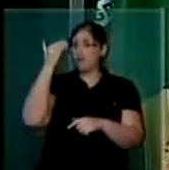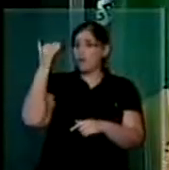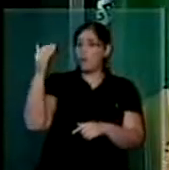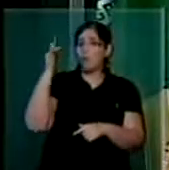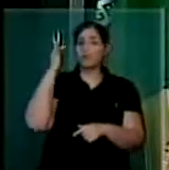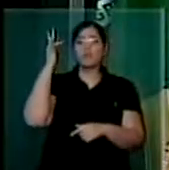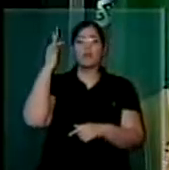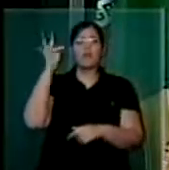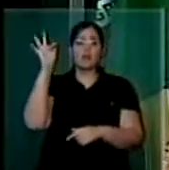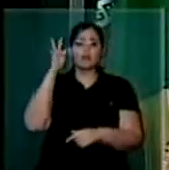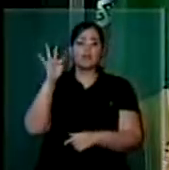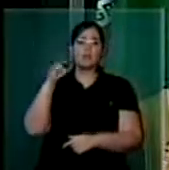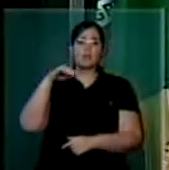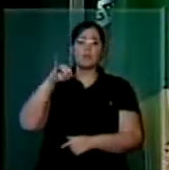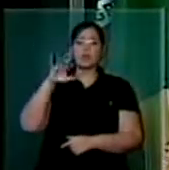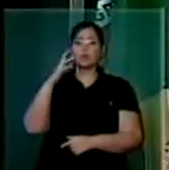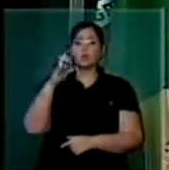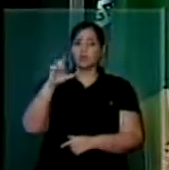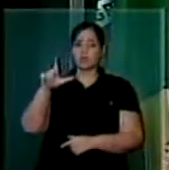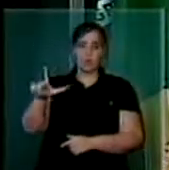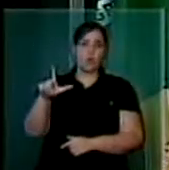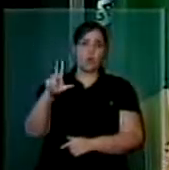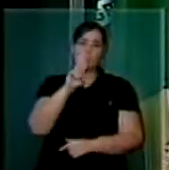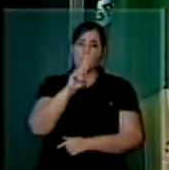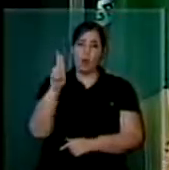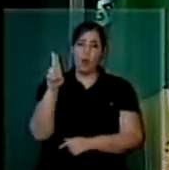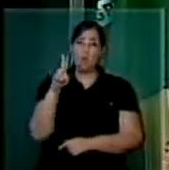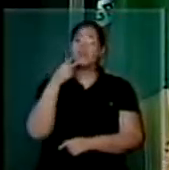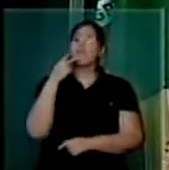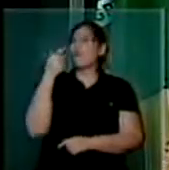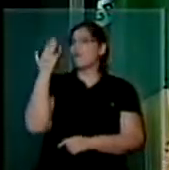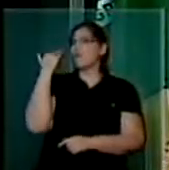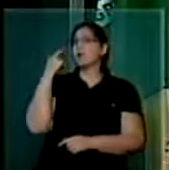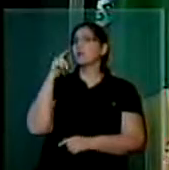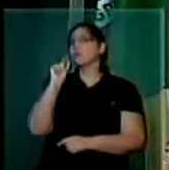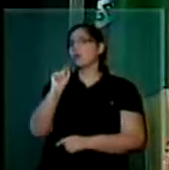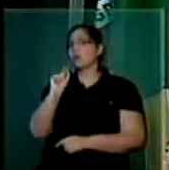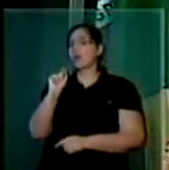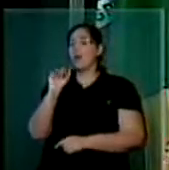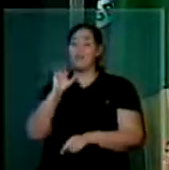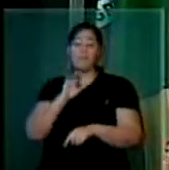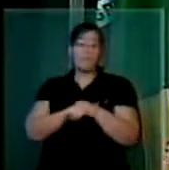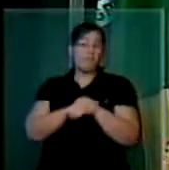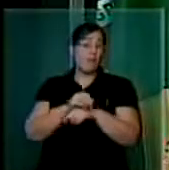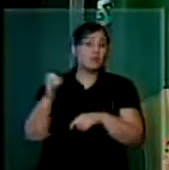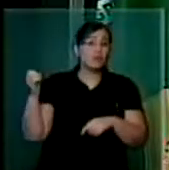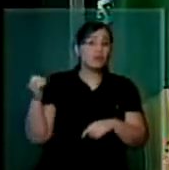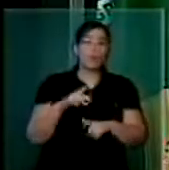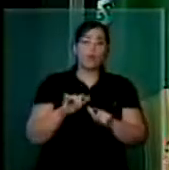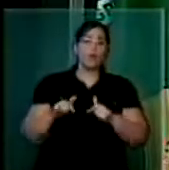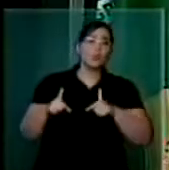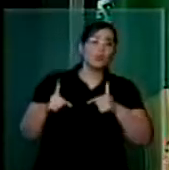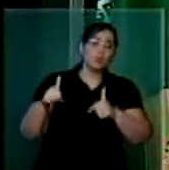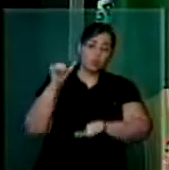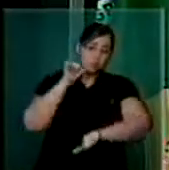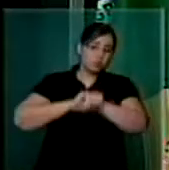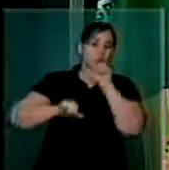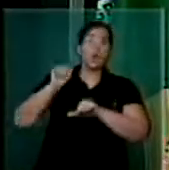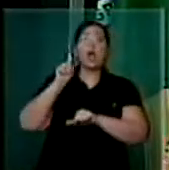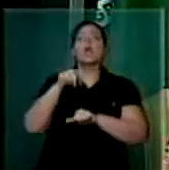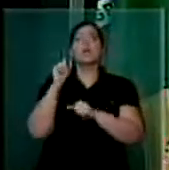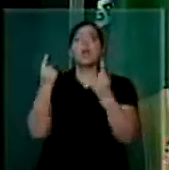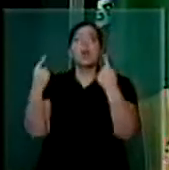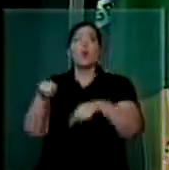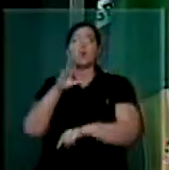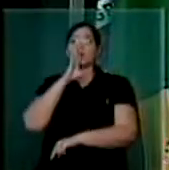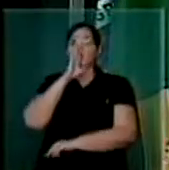pensador francês Michel Foucault falava que a mais revolucionária das lutas era a luta contra o